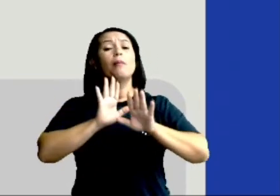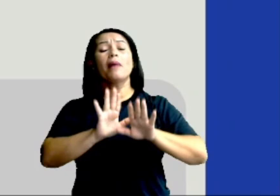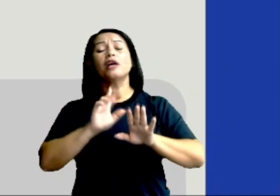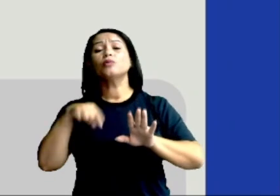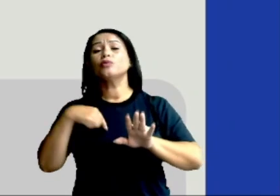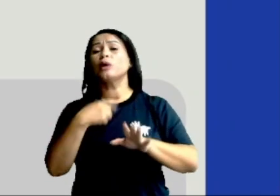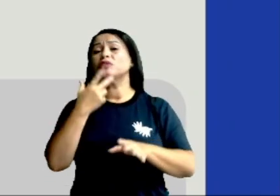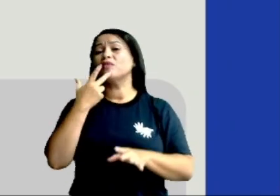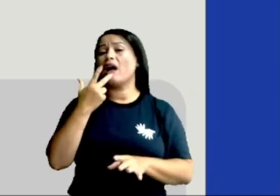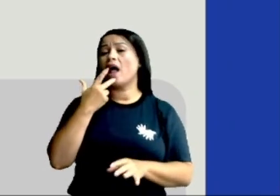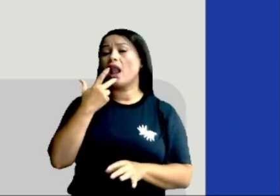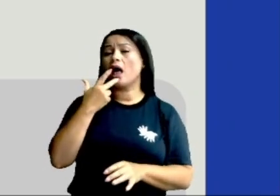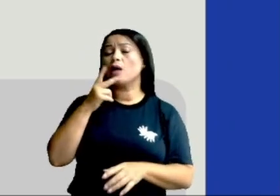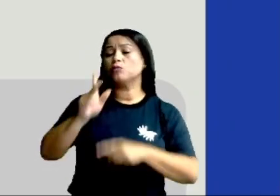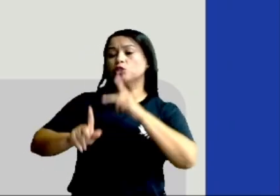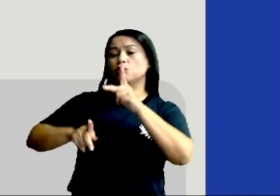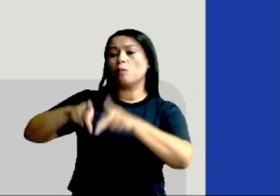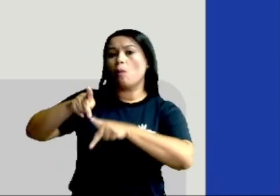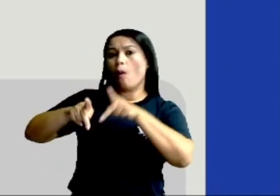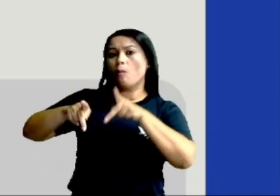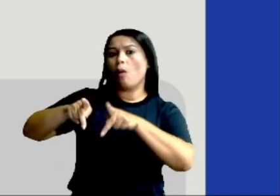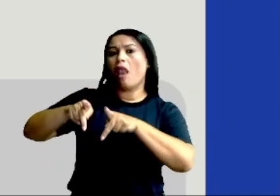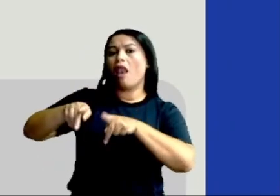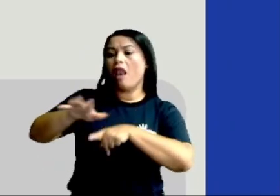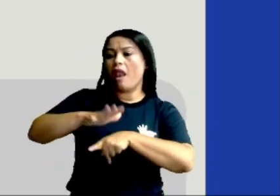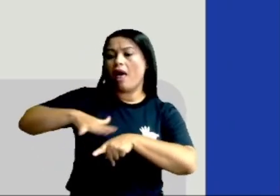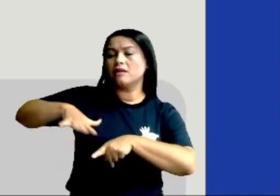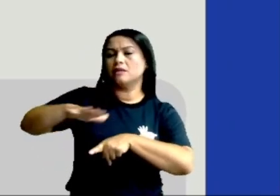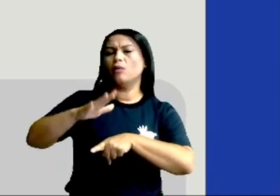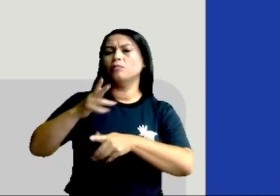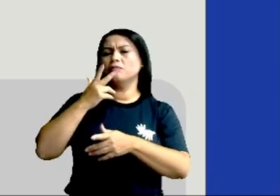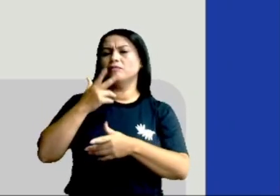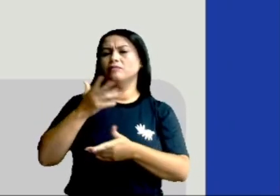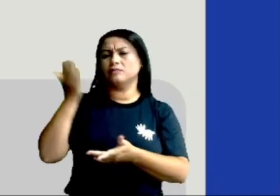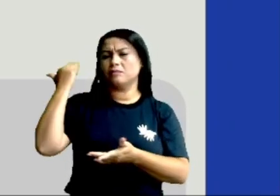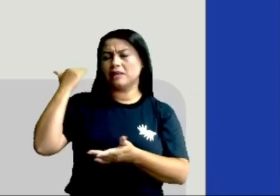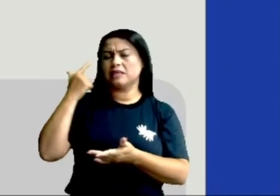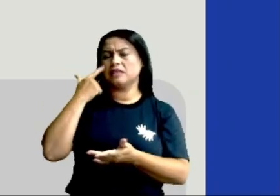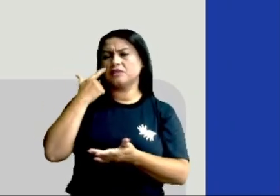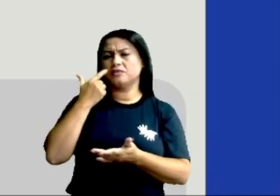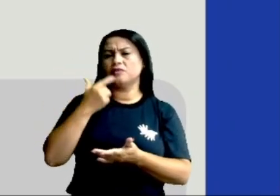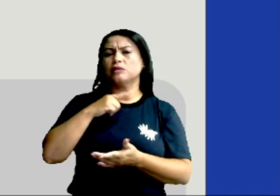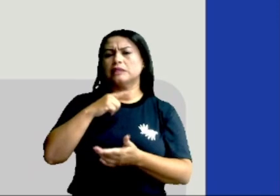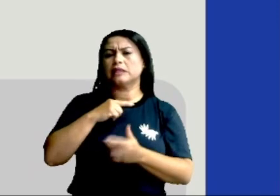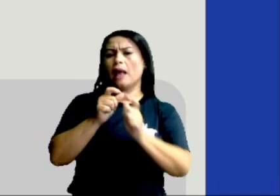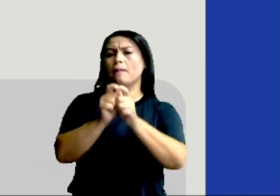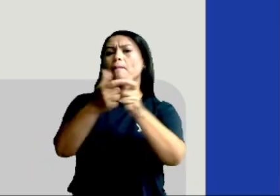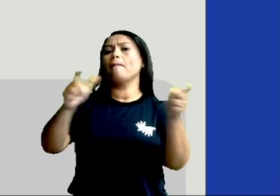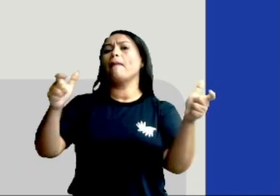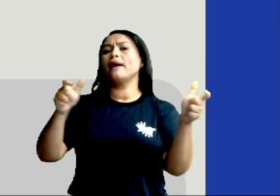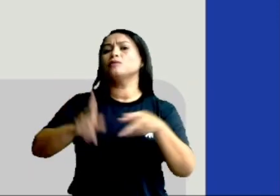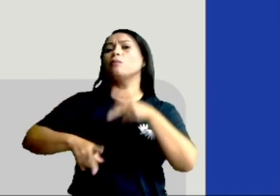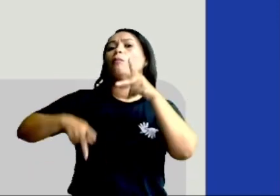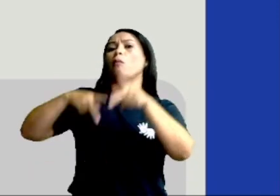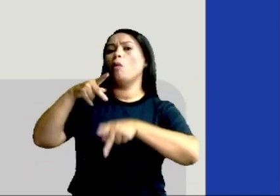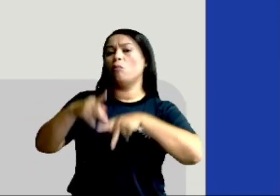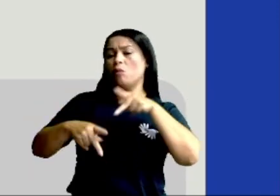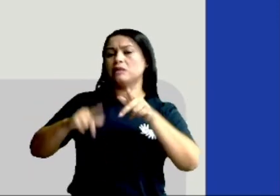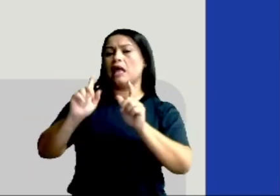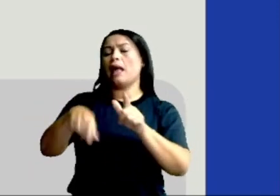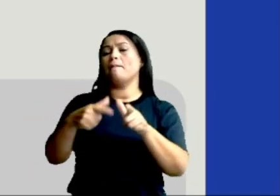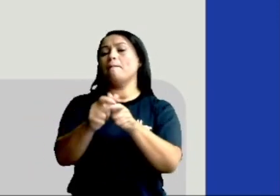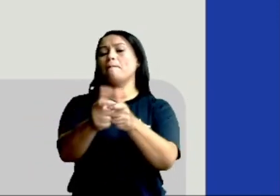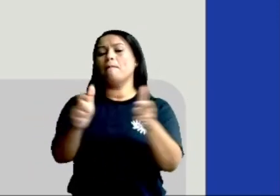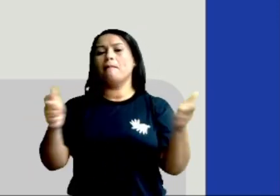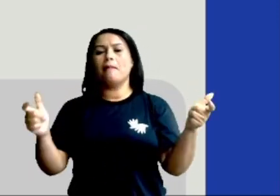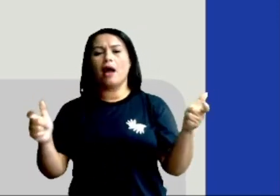quando a gente fala de população, a gente viu lá no início, naquele gráfico, que é a mais populosa, não é isso? É a